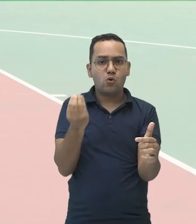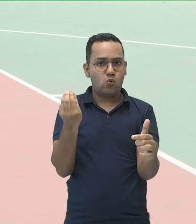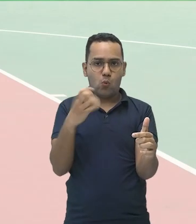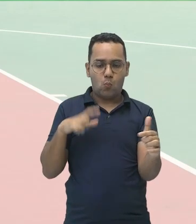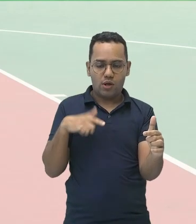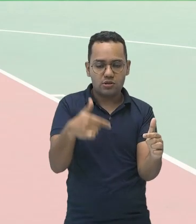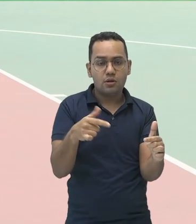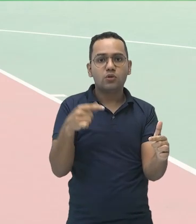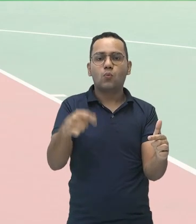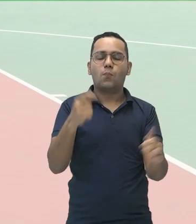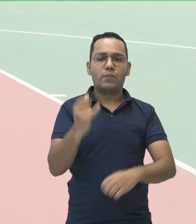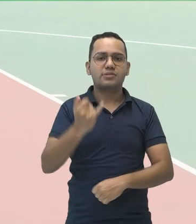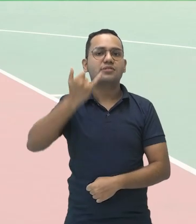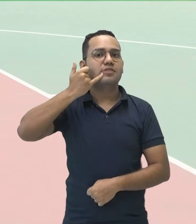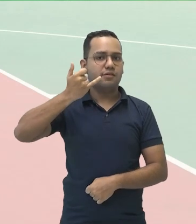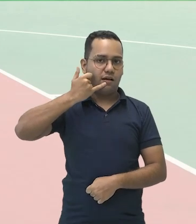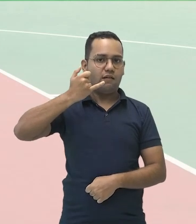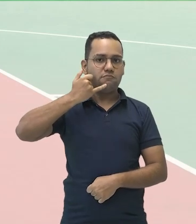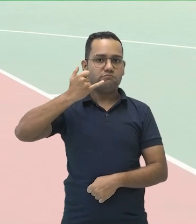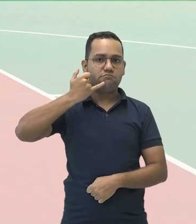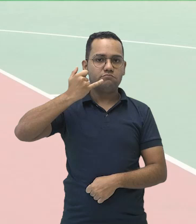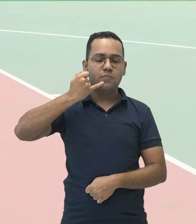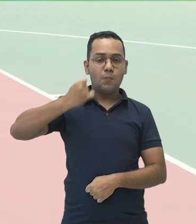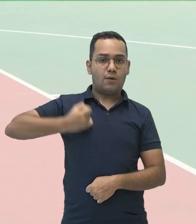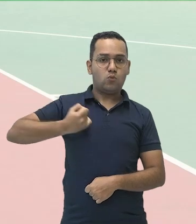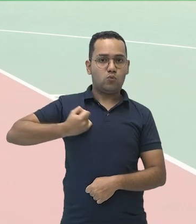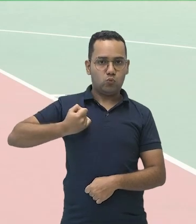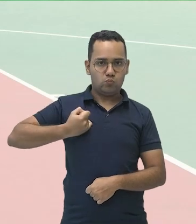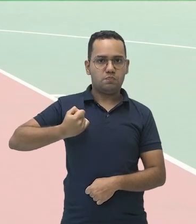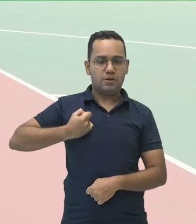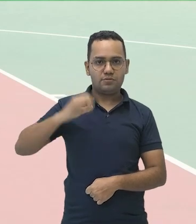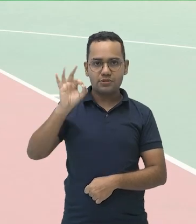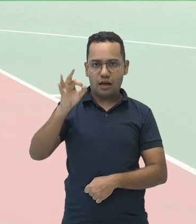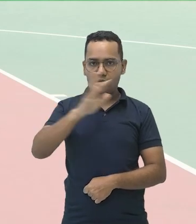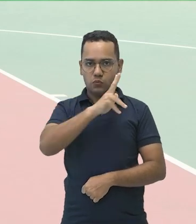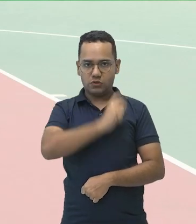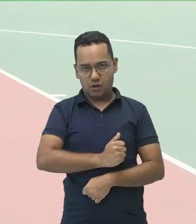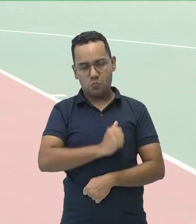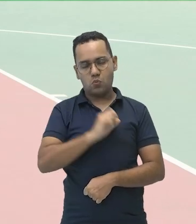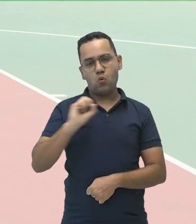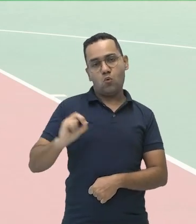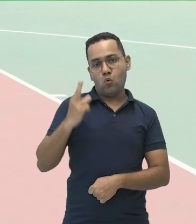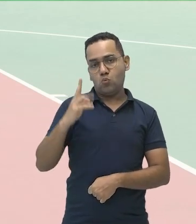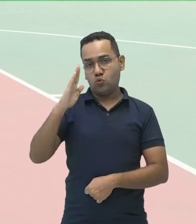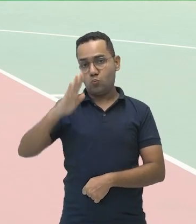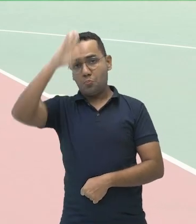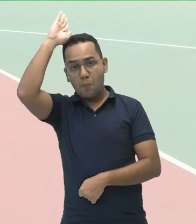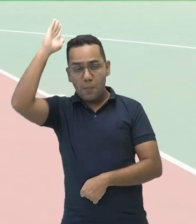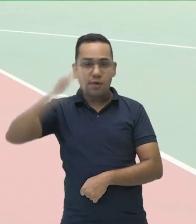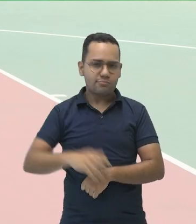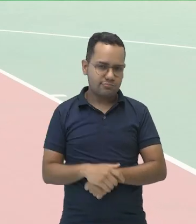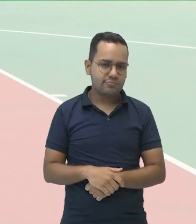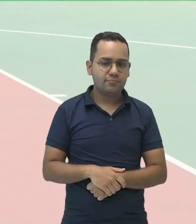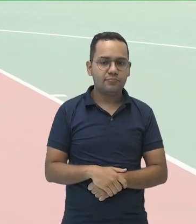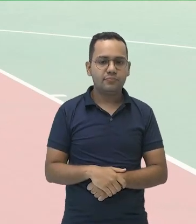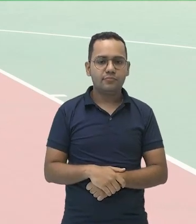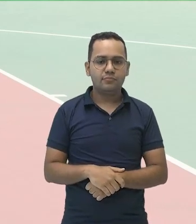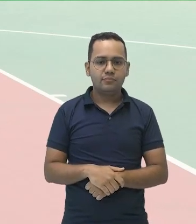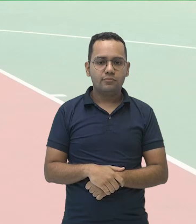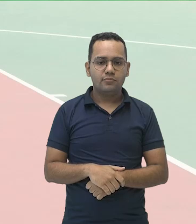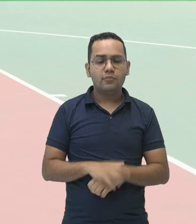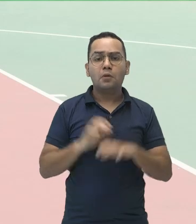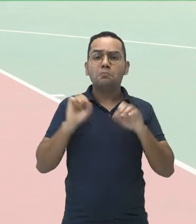precisa ligar para alguém que sabe, chamar o socorro especializado. Isso você vai estar ajudando aquela pessoa, mesmo não sabendo